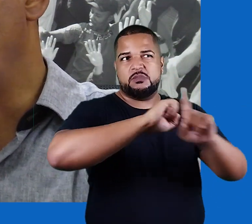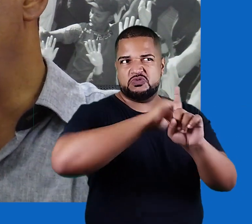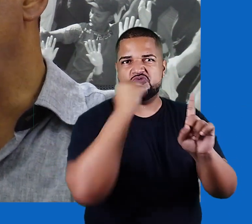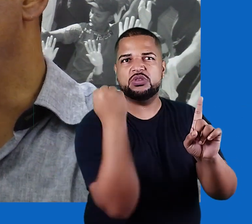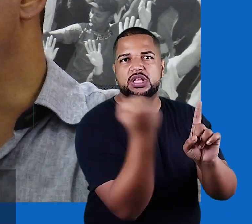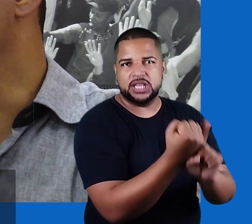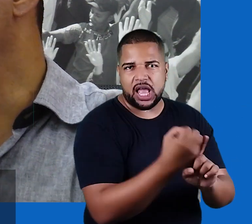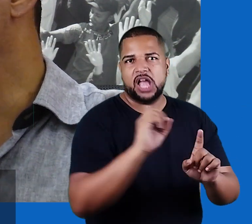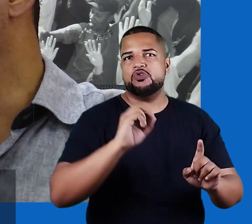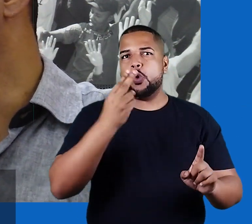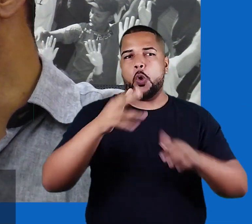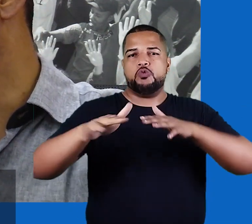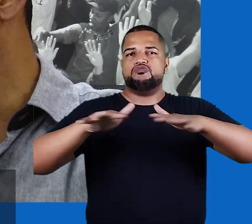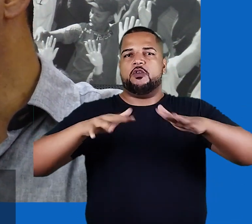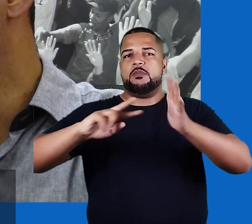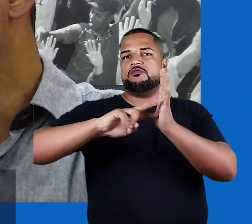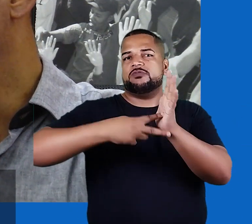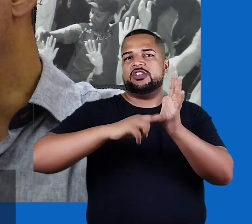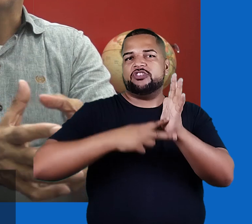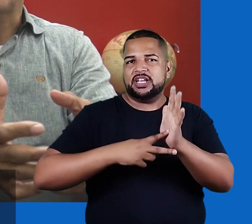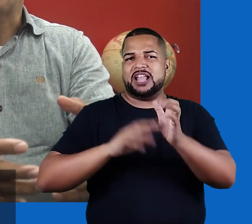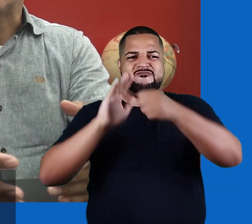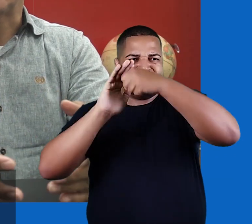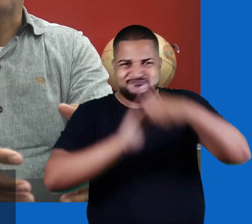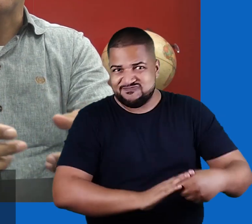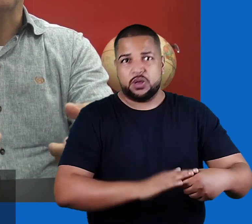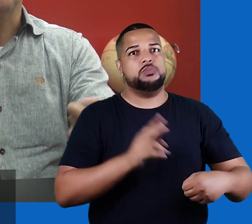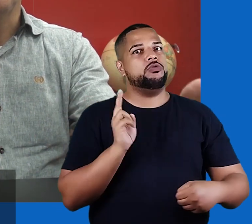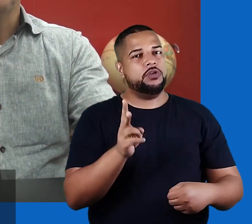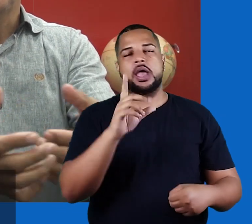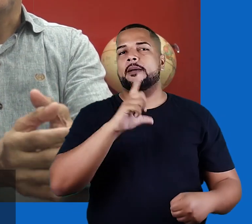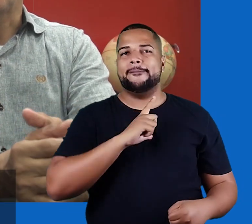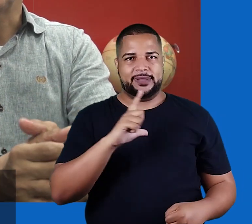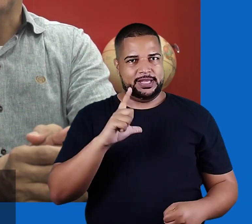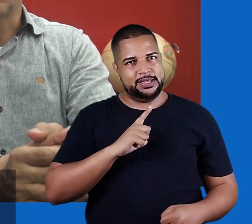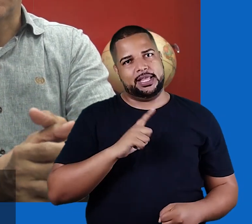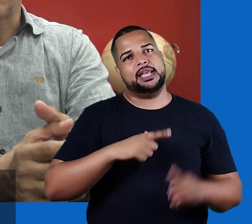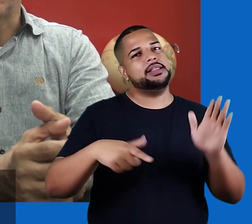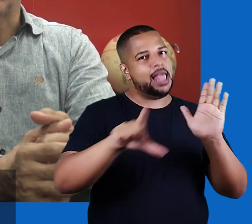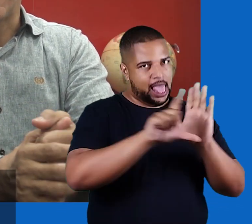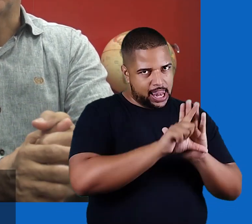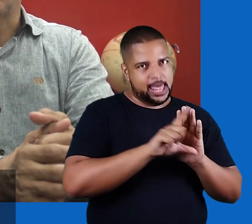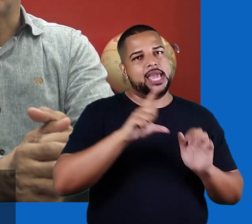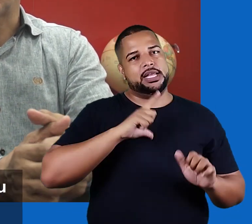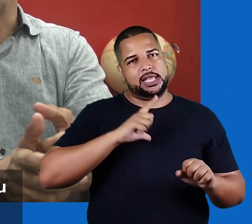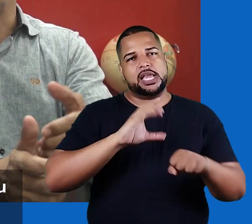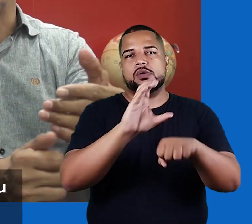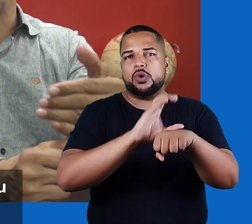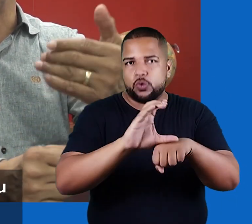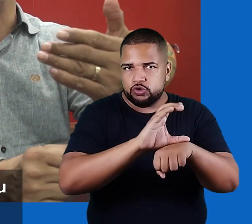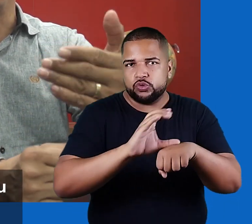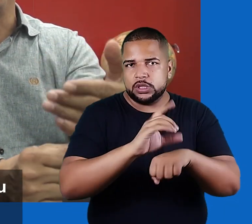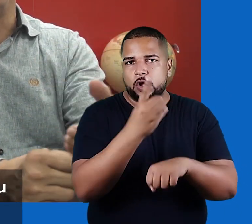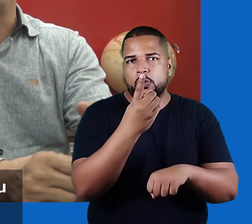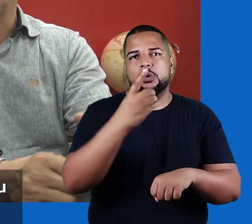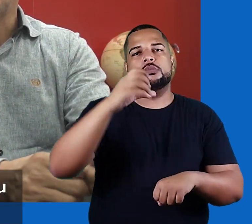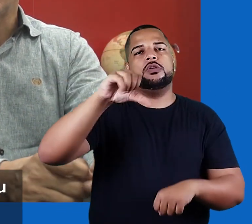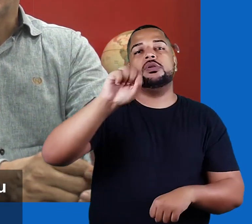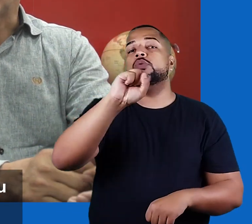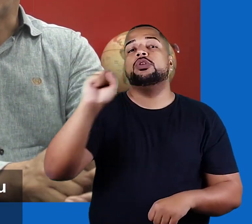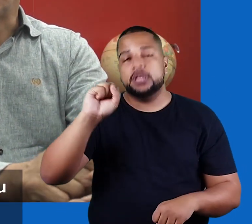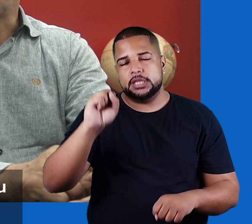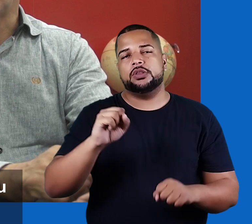qualquer movimento social ou sindical na forma da repressão mesmo, considerando a legalidade. Depois a Constituição de